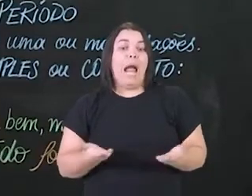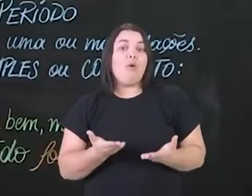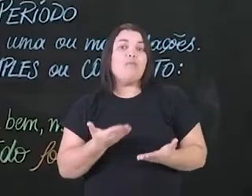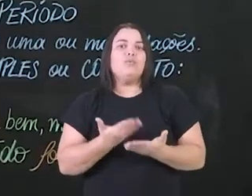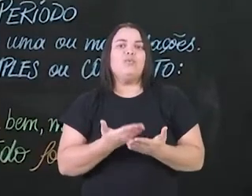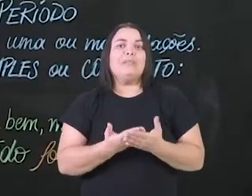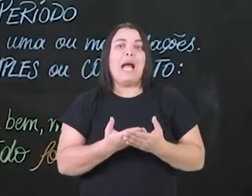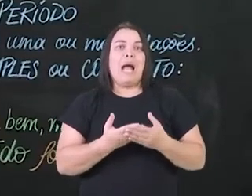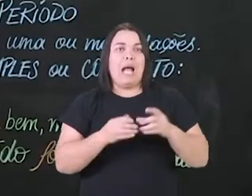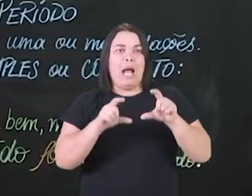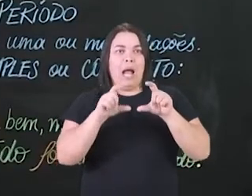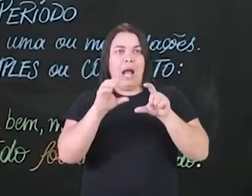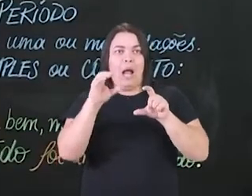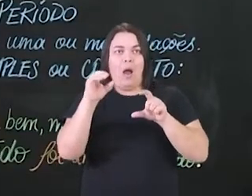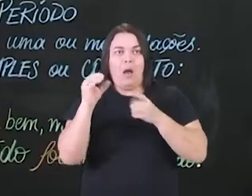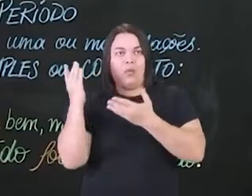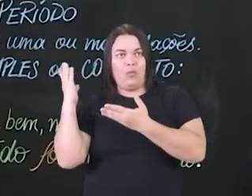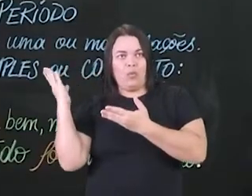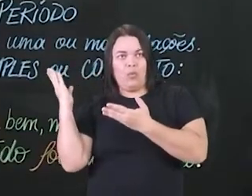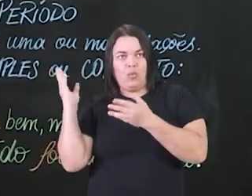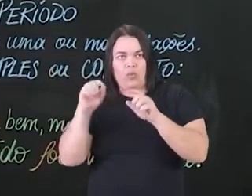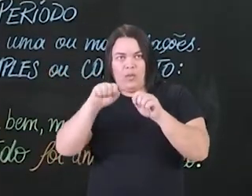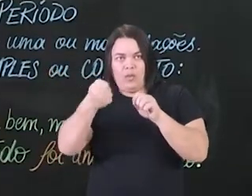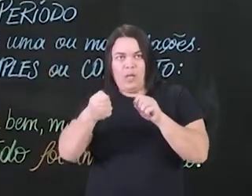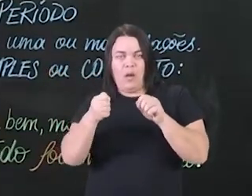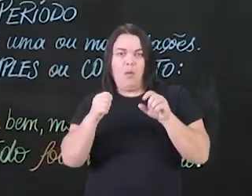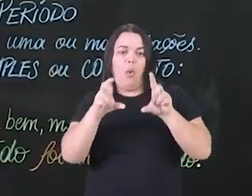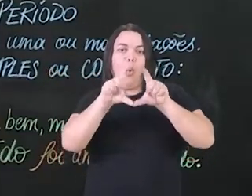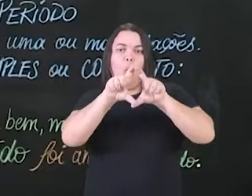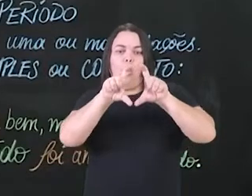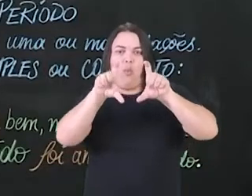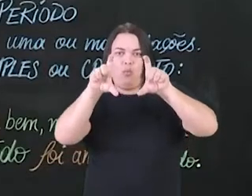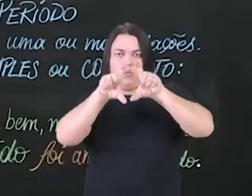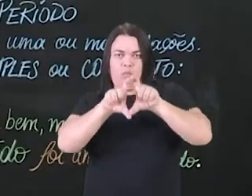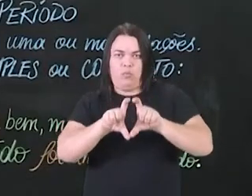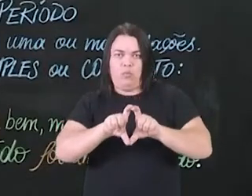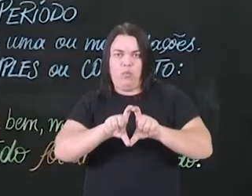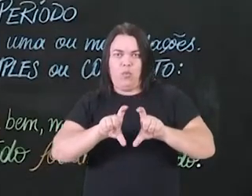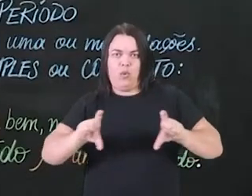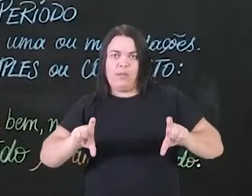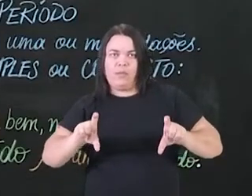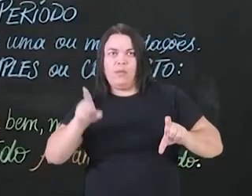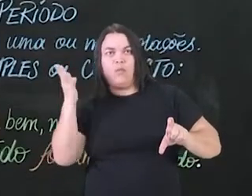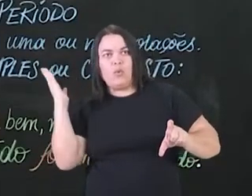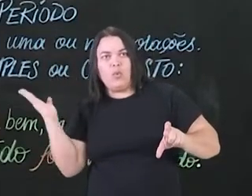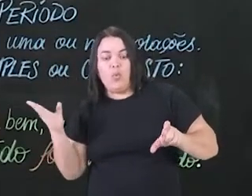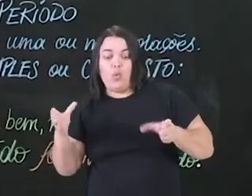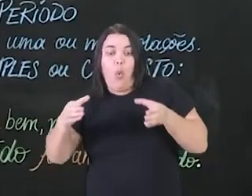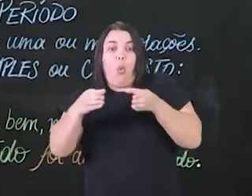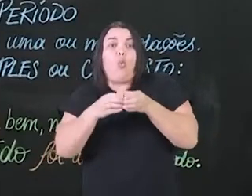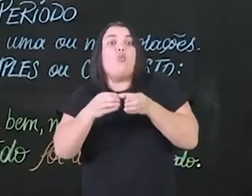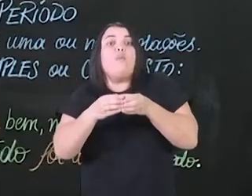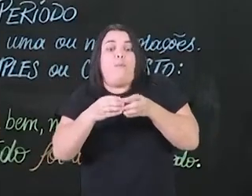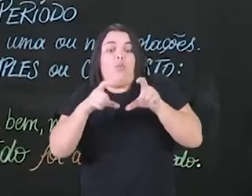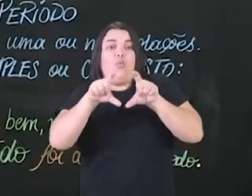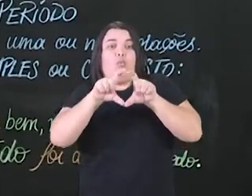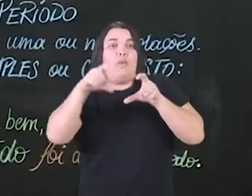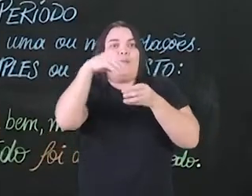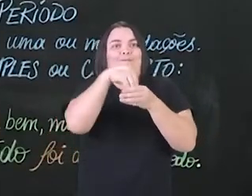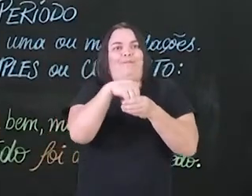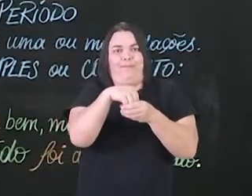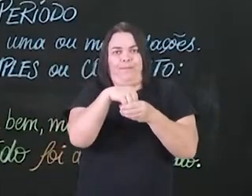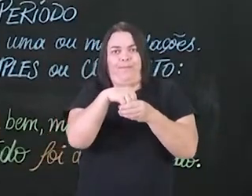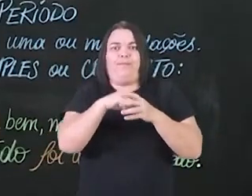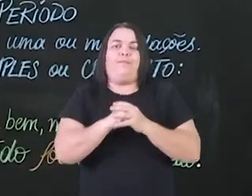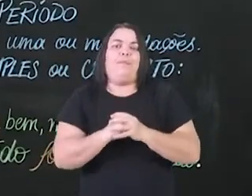estudar oração e período, aí a gente começa a fazer uma análise sintática. Aí sim é preciso se ater